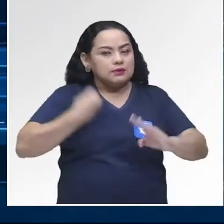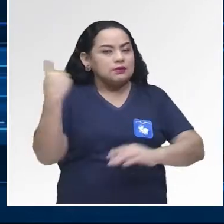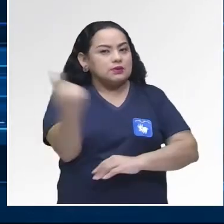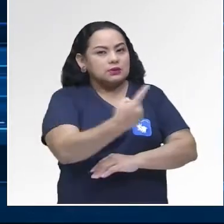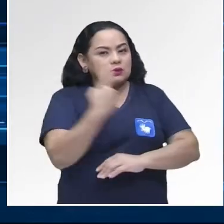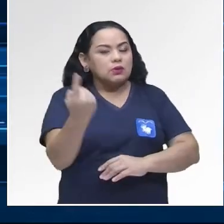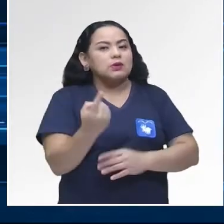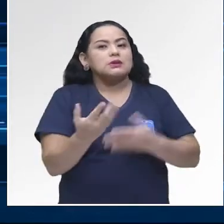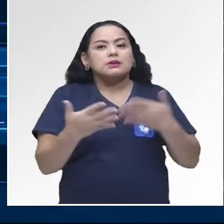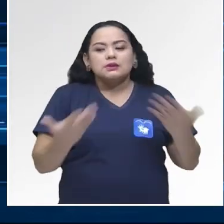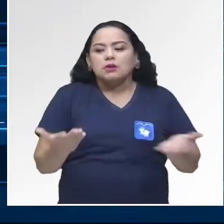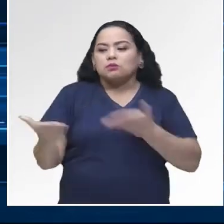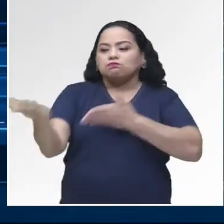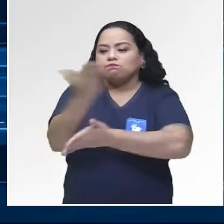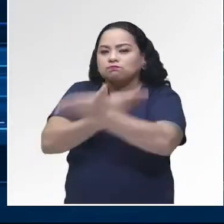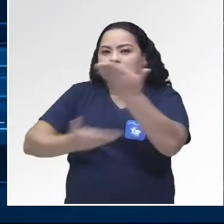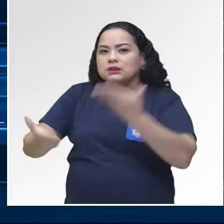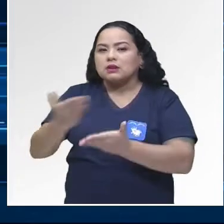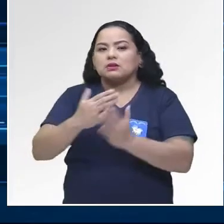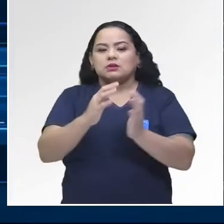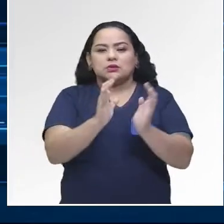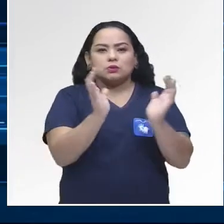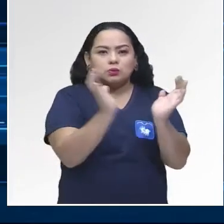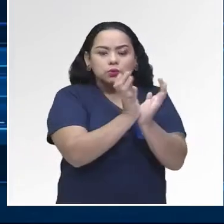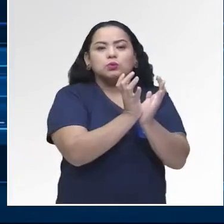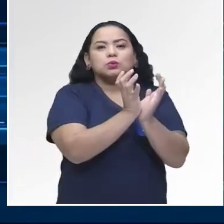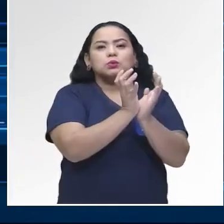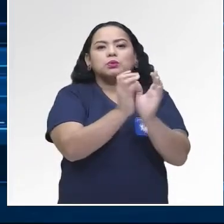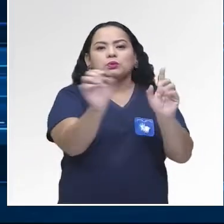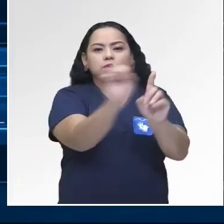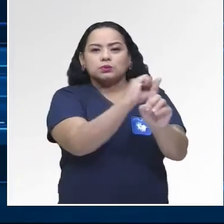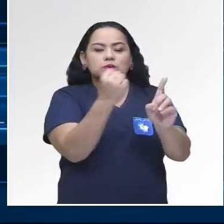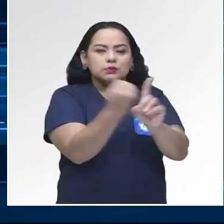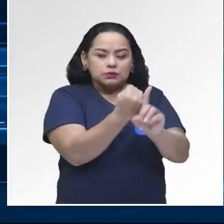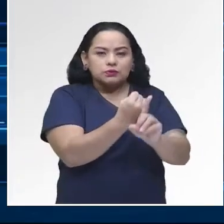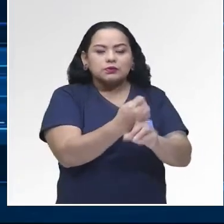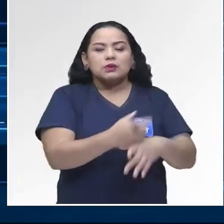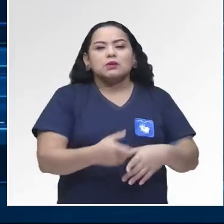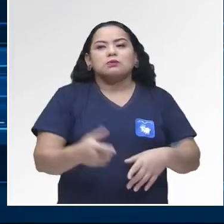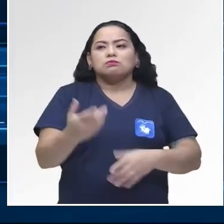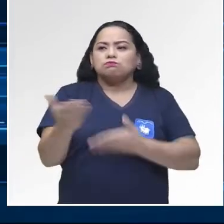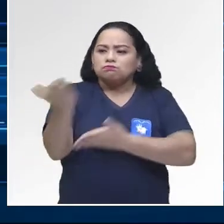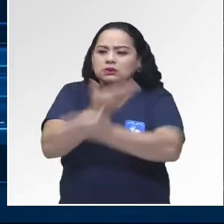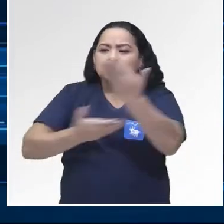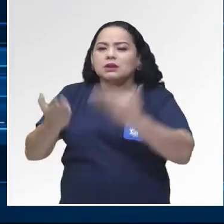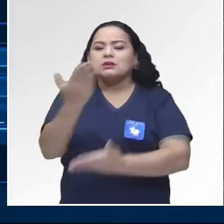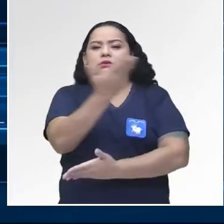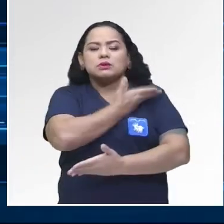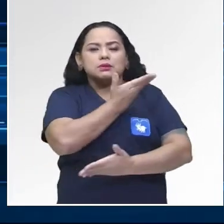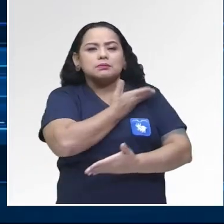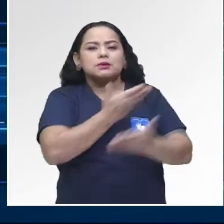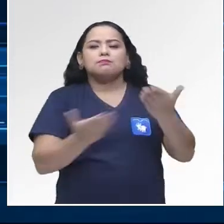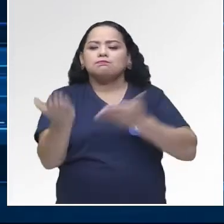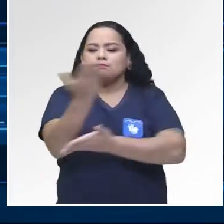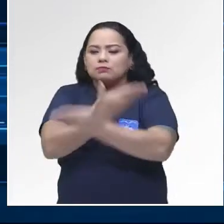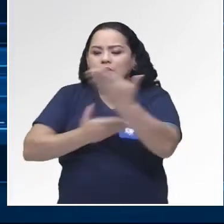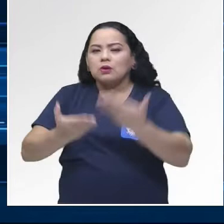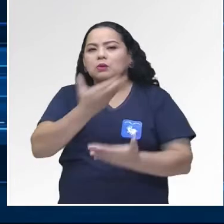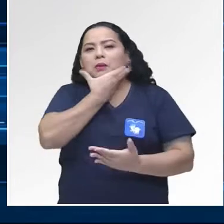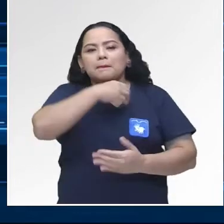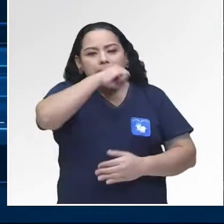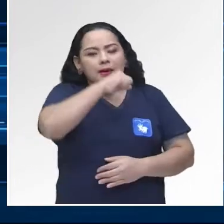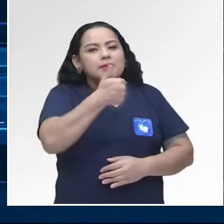nessa relação com o coletivo, com o grupo social, com os colegas de vocês, com os pais, com os avós,